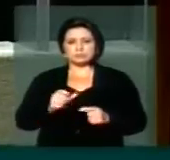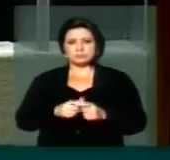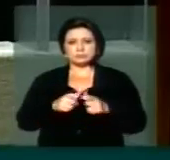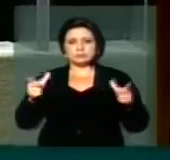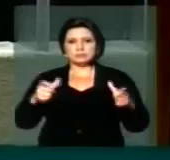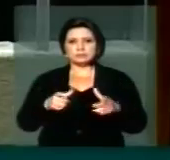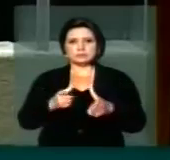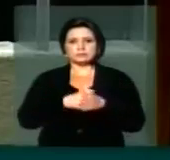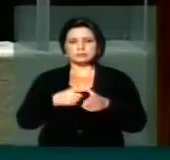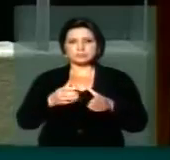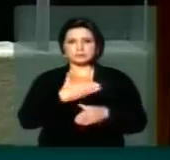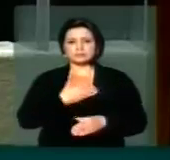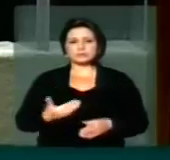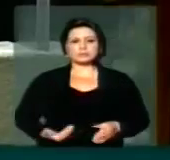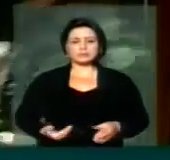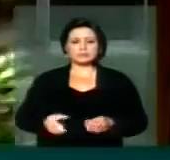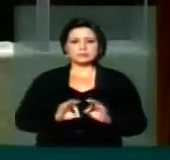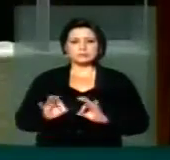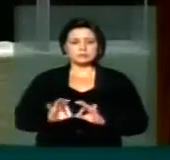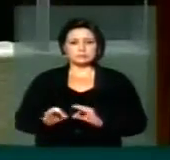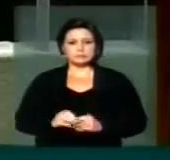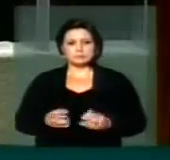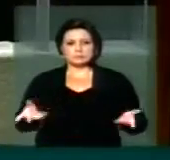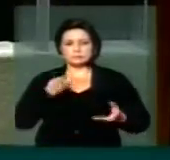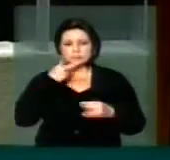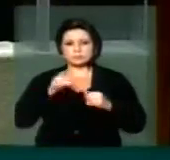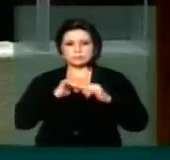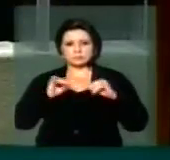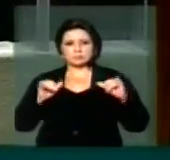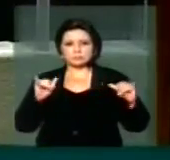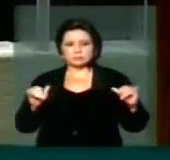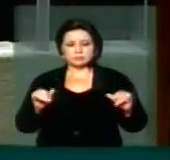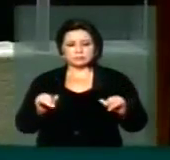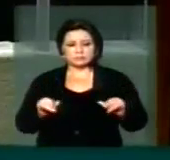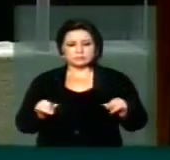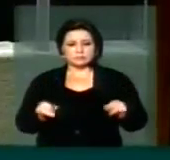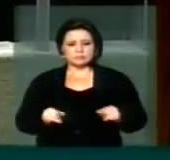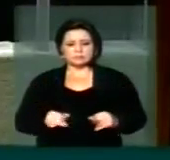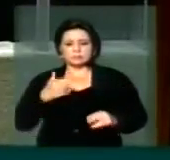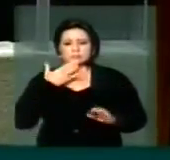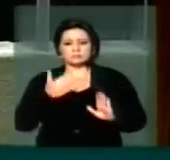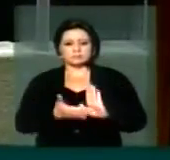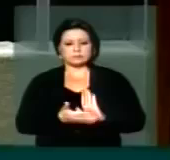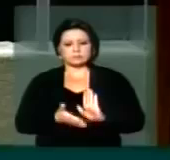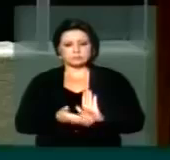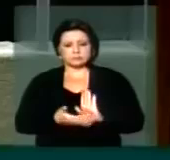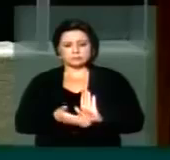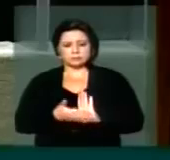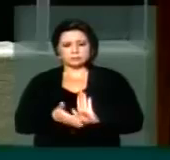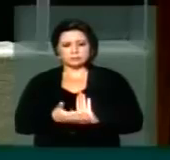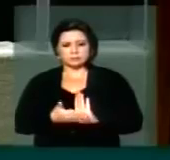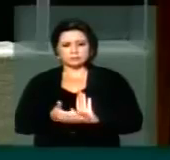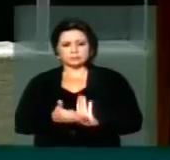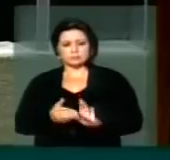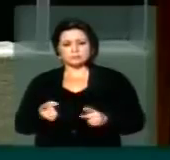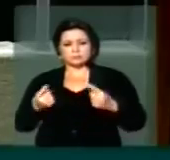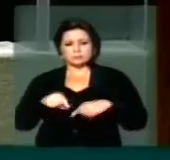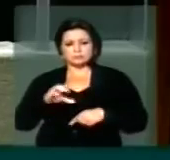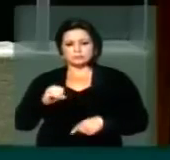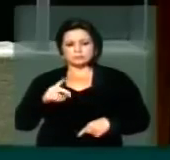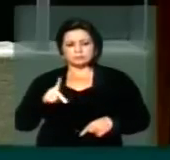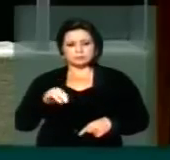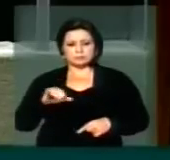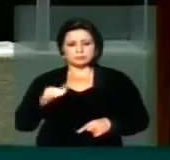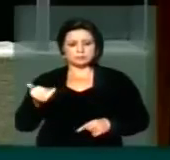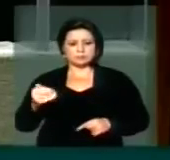dívida pública brasileira. Então, senhor presidente, eu queria finalizar fazendo uma proposta aqui para a oposição.